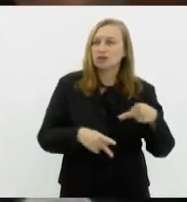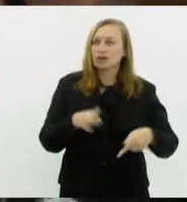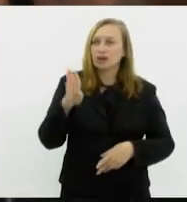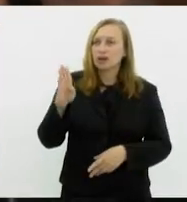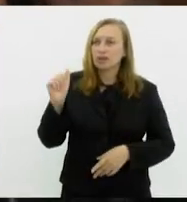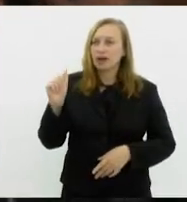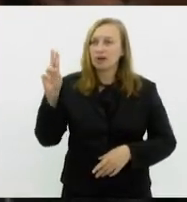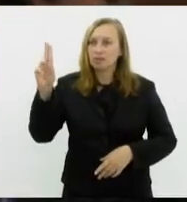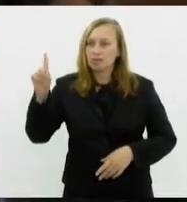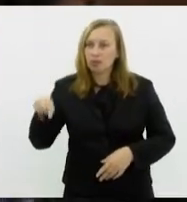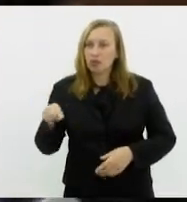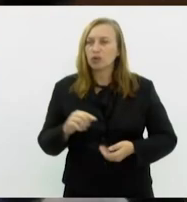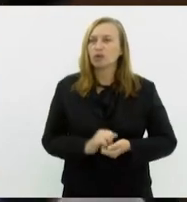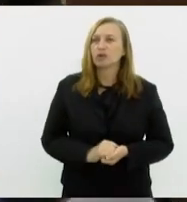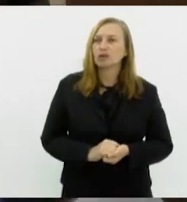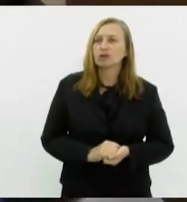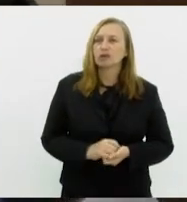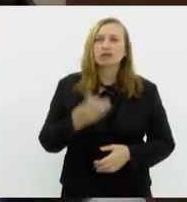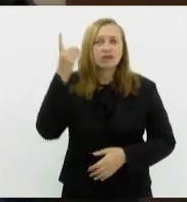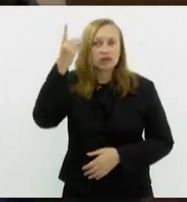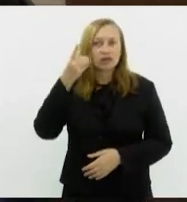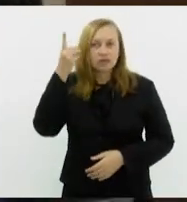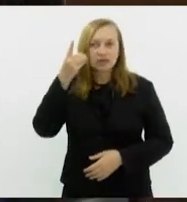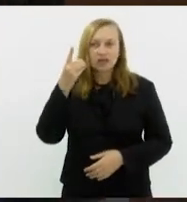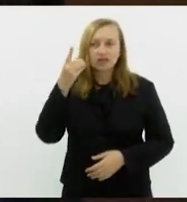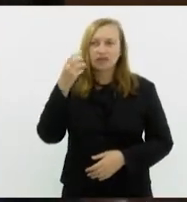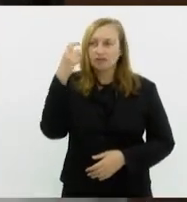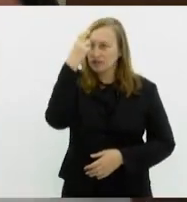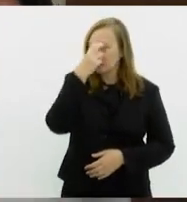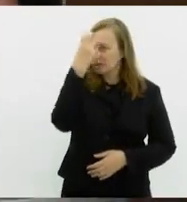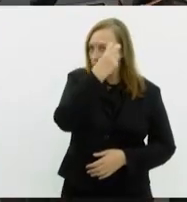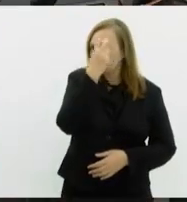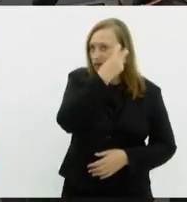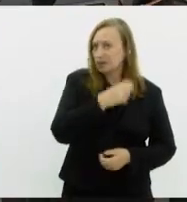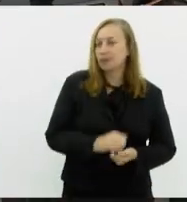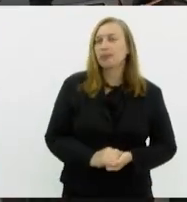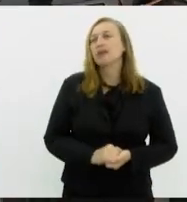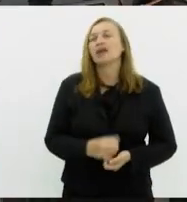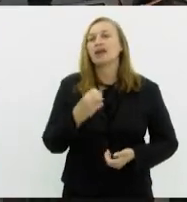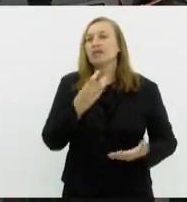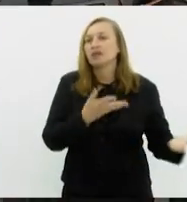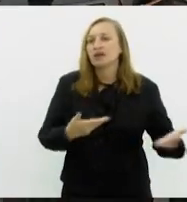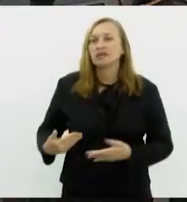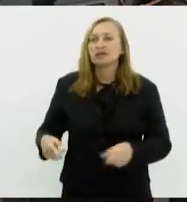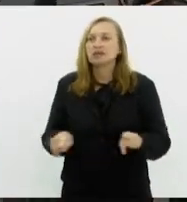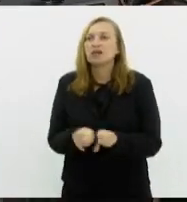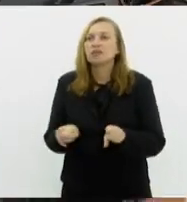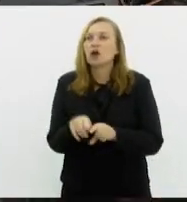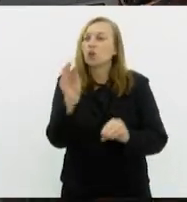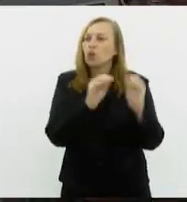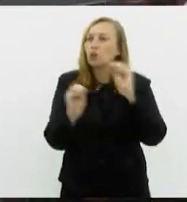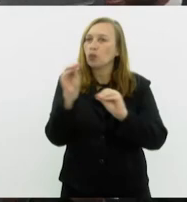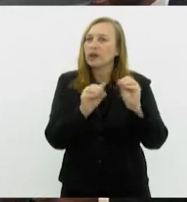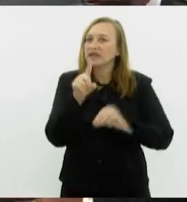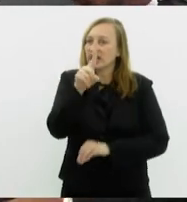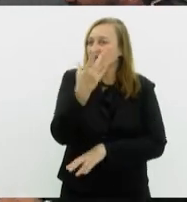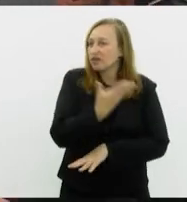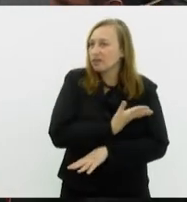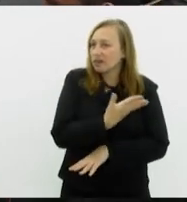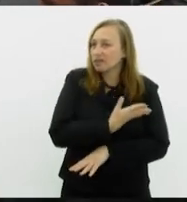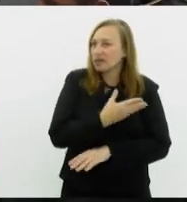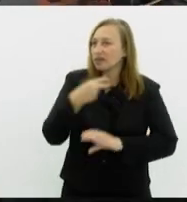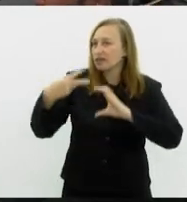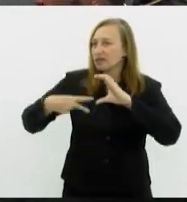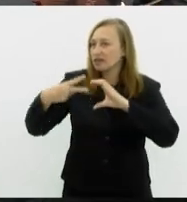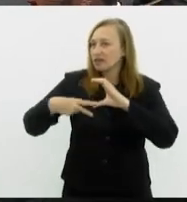nosso mandato, do mandato da deputada Verônica Lima, dar boas-vindas também, um beijo, porque ela foi minha colega lá na